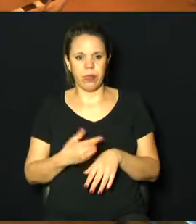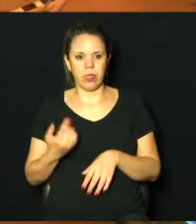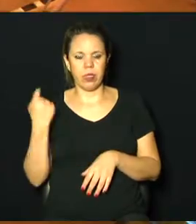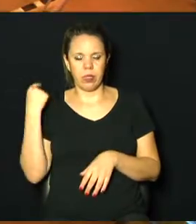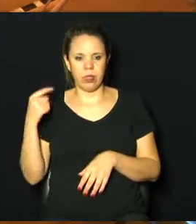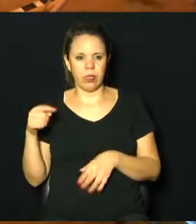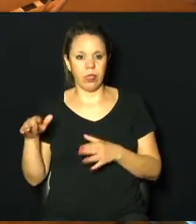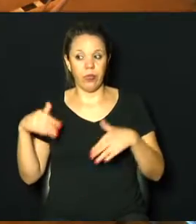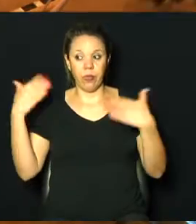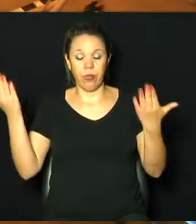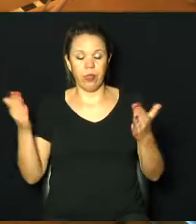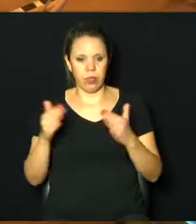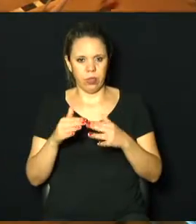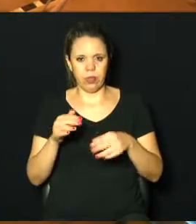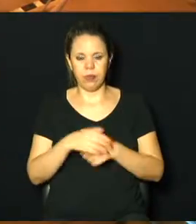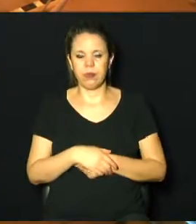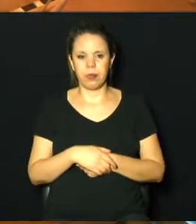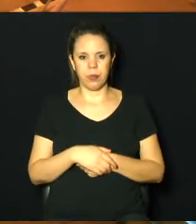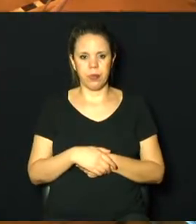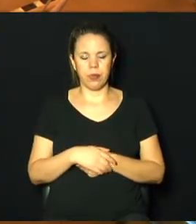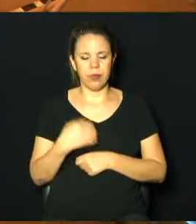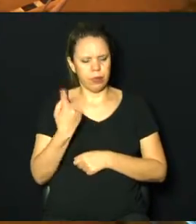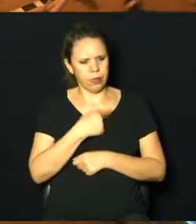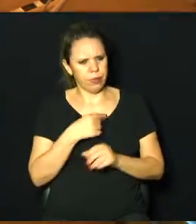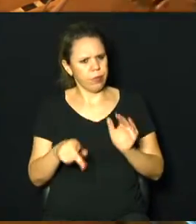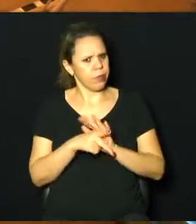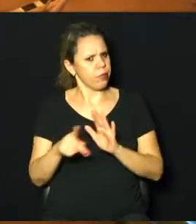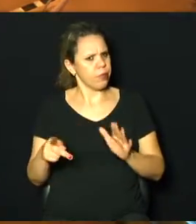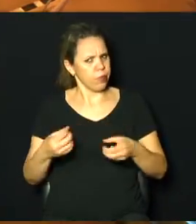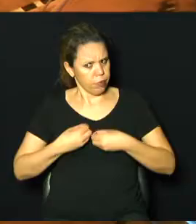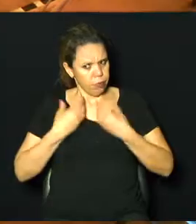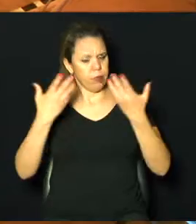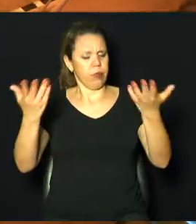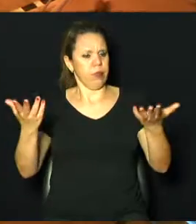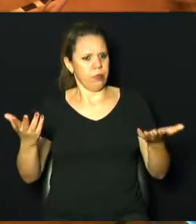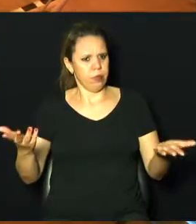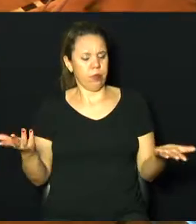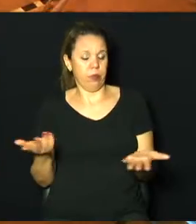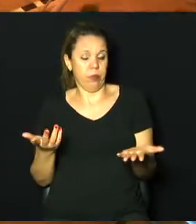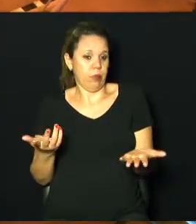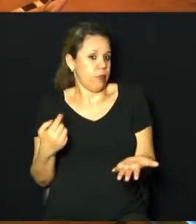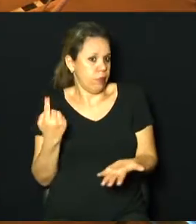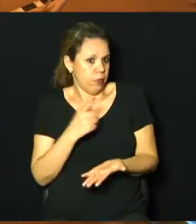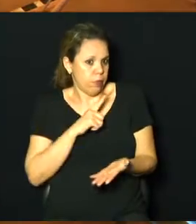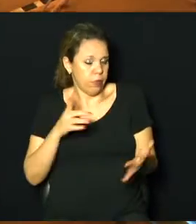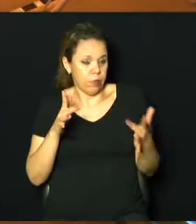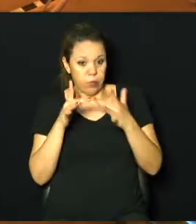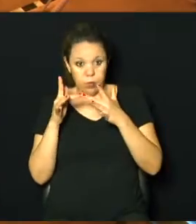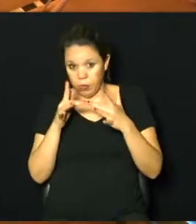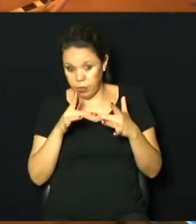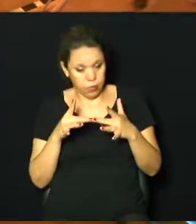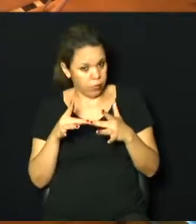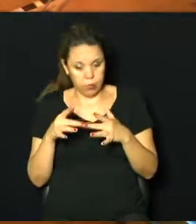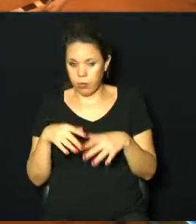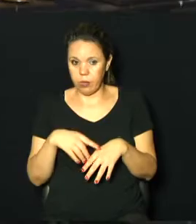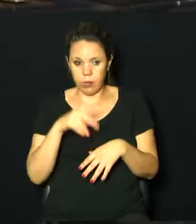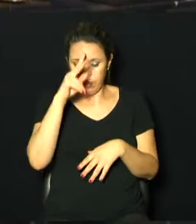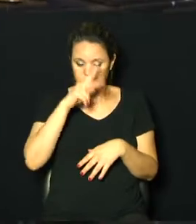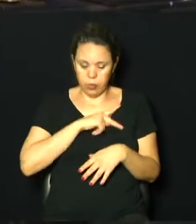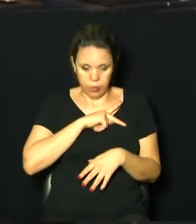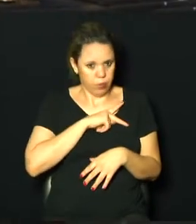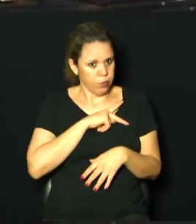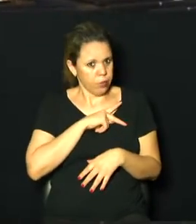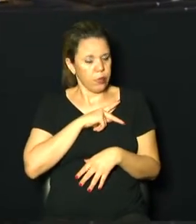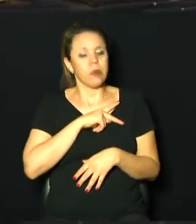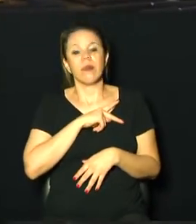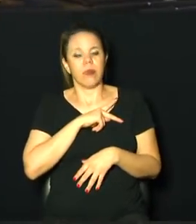para fora da nossa casa, para fora de nós mesmos. Então, o fato da gente entrar em contato com a gente